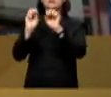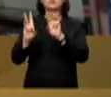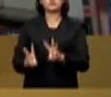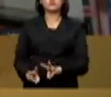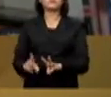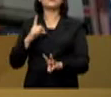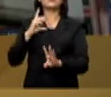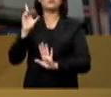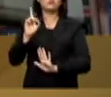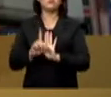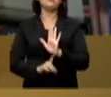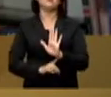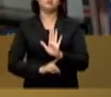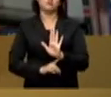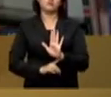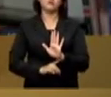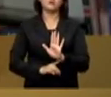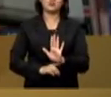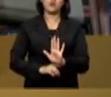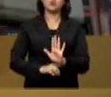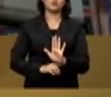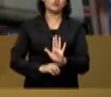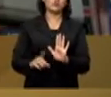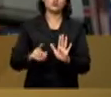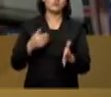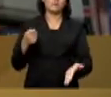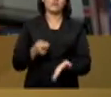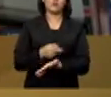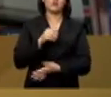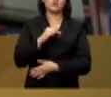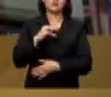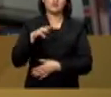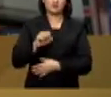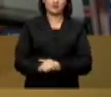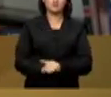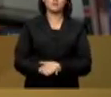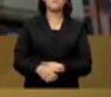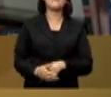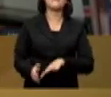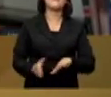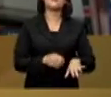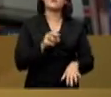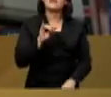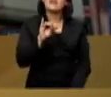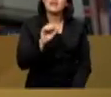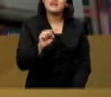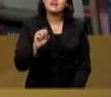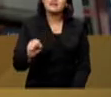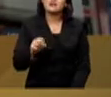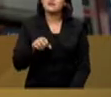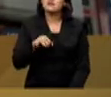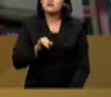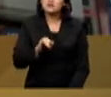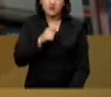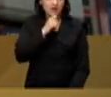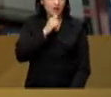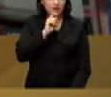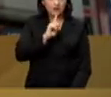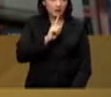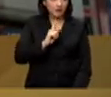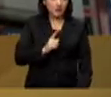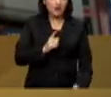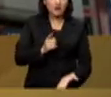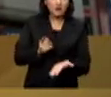do ICMS. Por sua vez, incide o ISS no caso de não recolhimento do ICMS